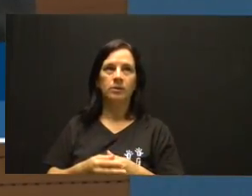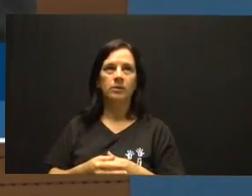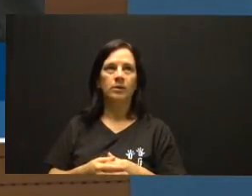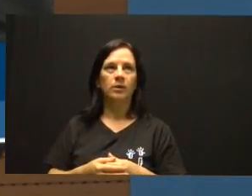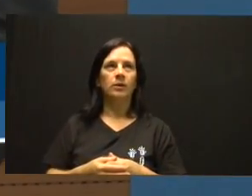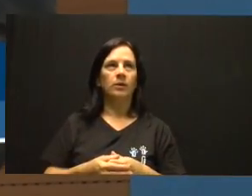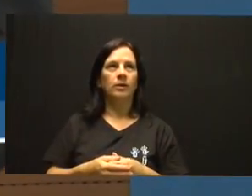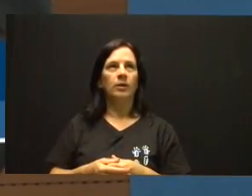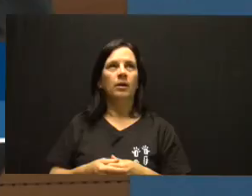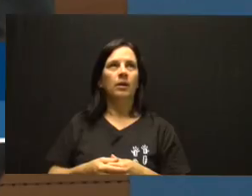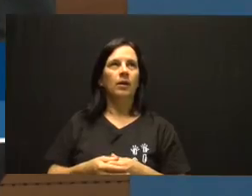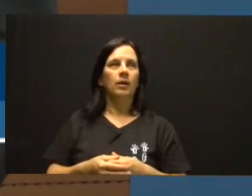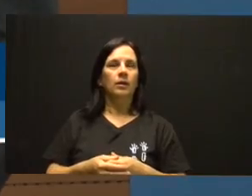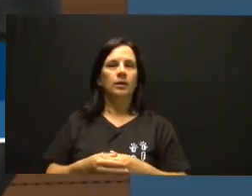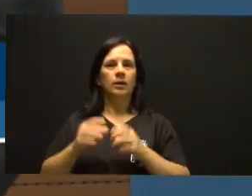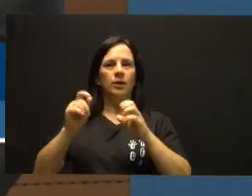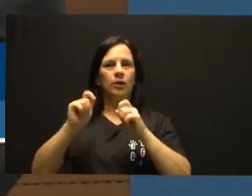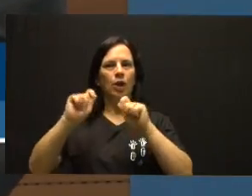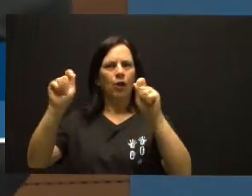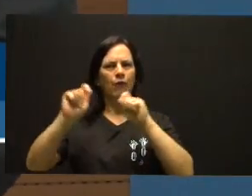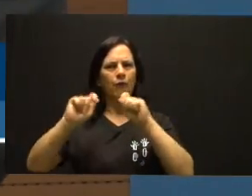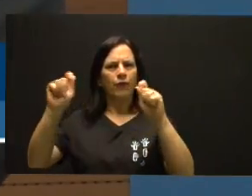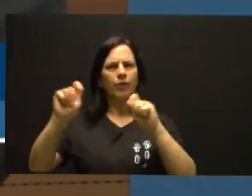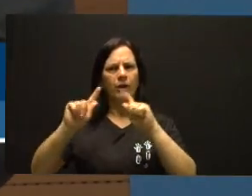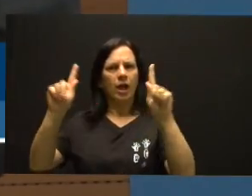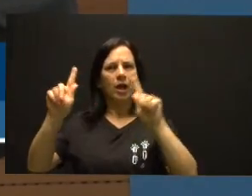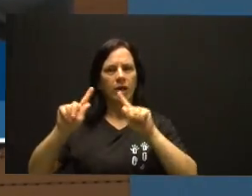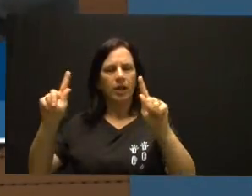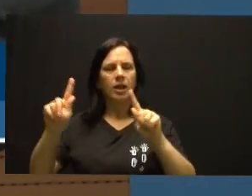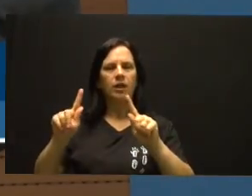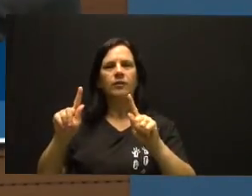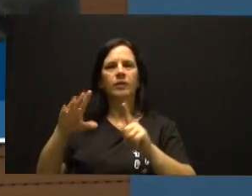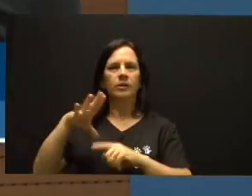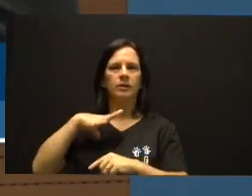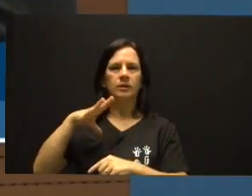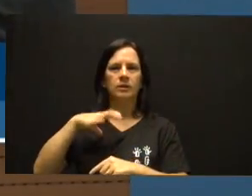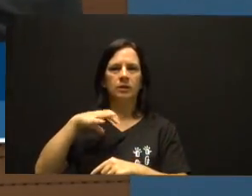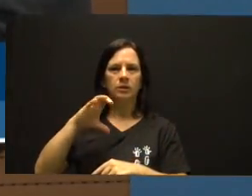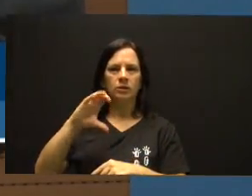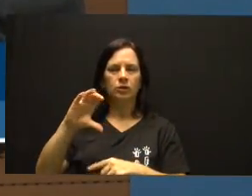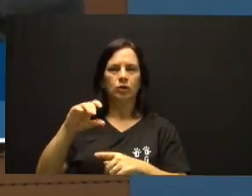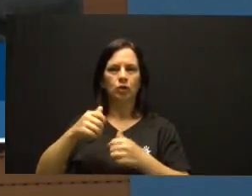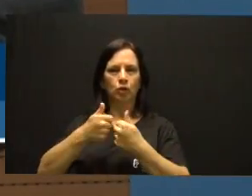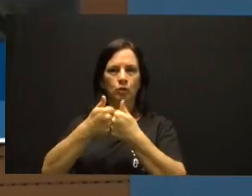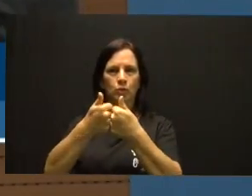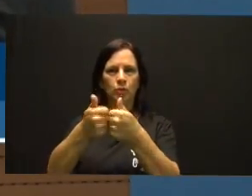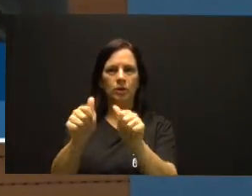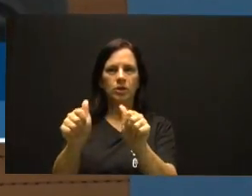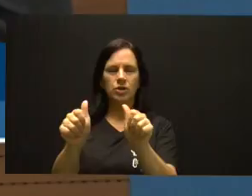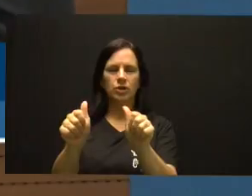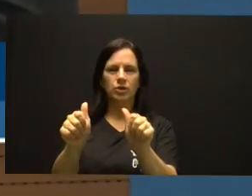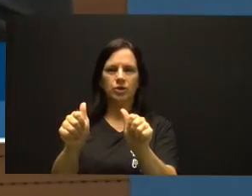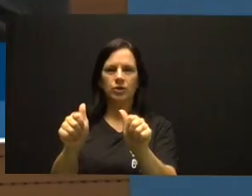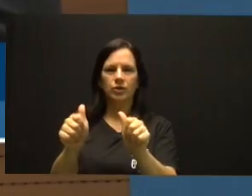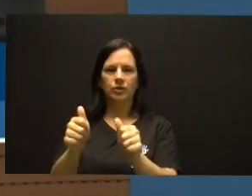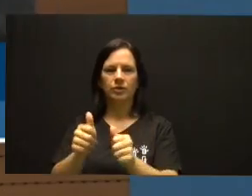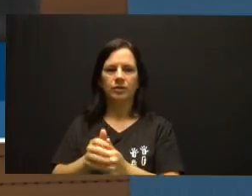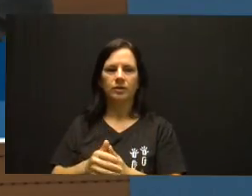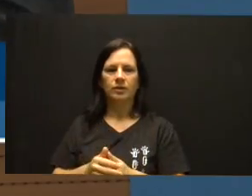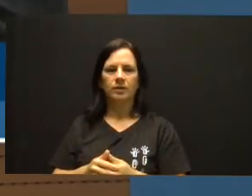sobre a greve que se instalou na cidade em relação ao transporte público,